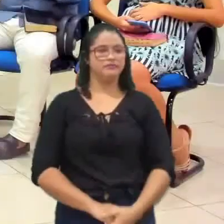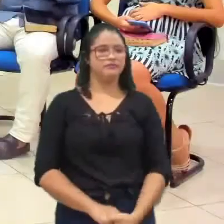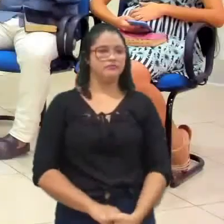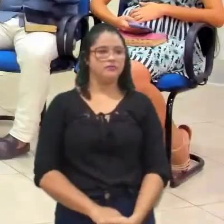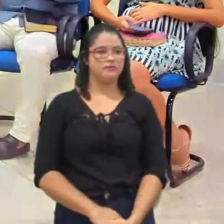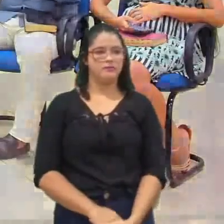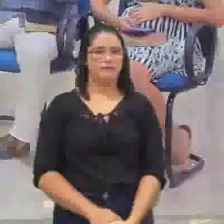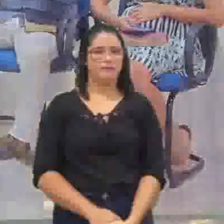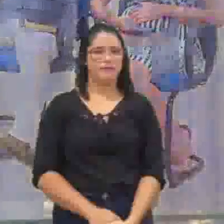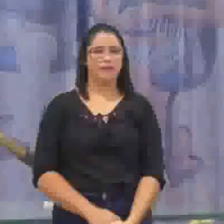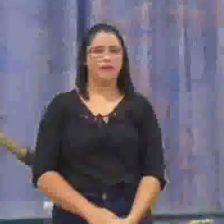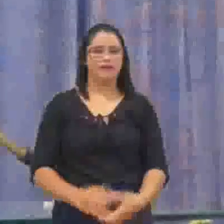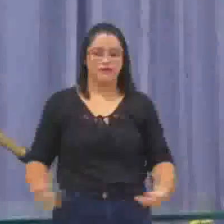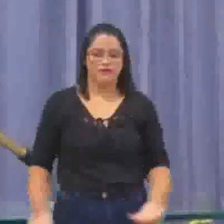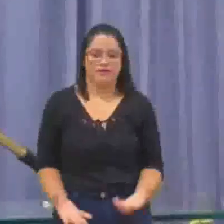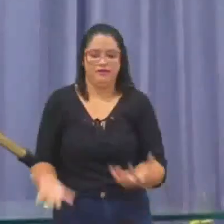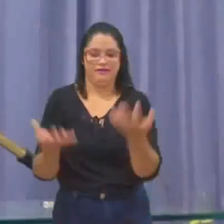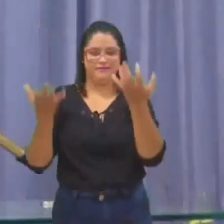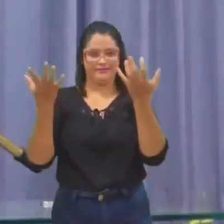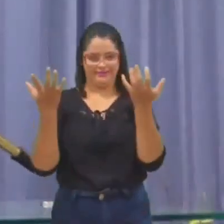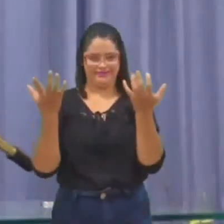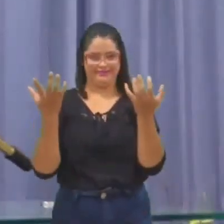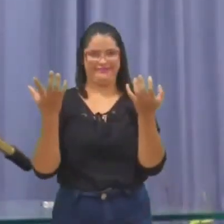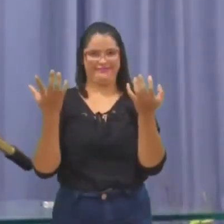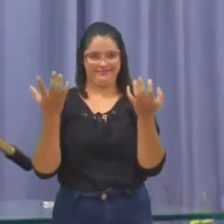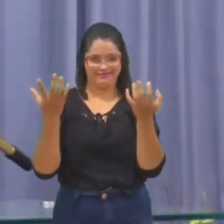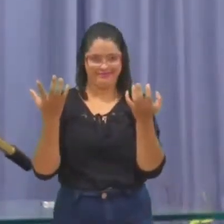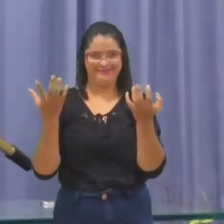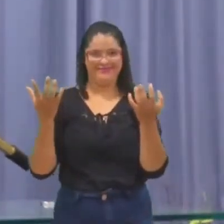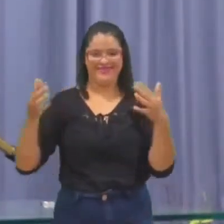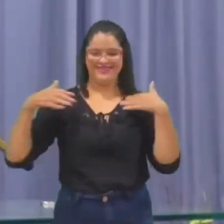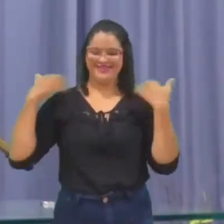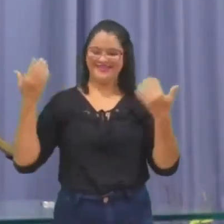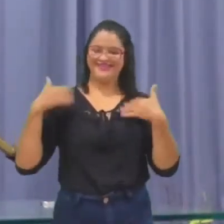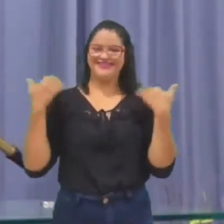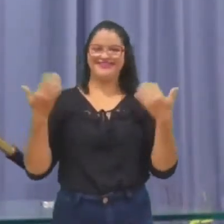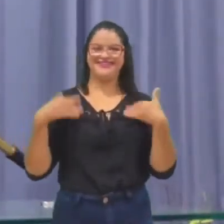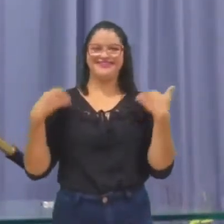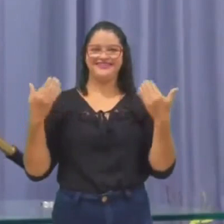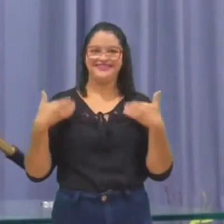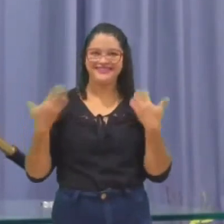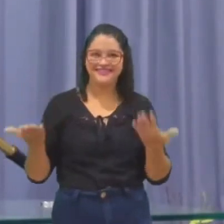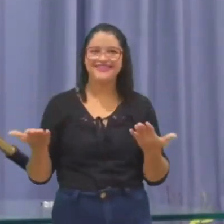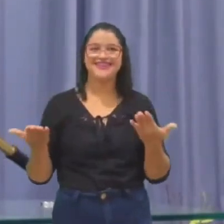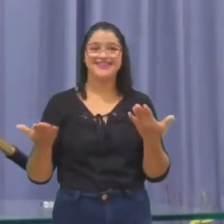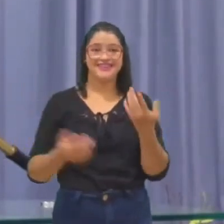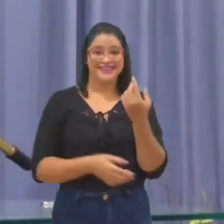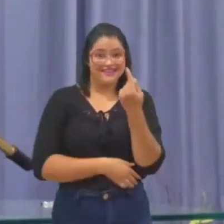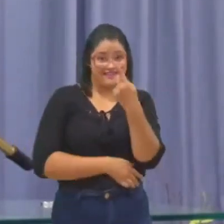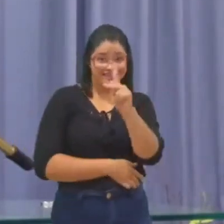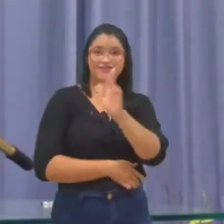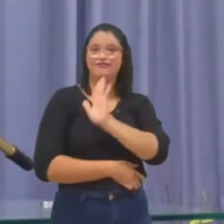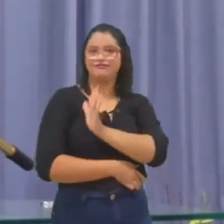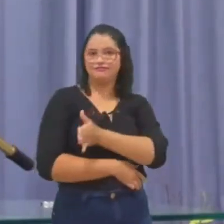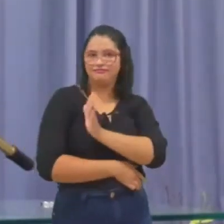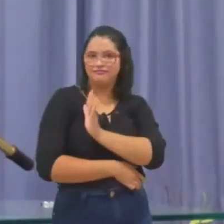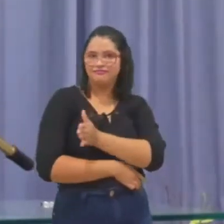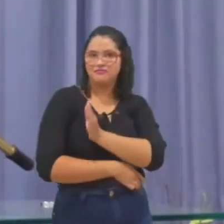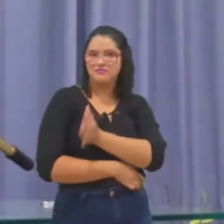uma palavra de ânimo, uma palavra de alegria para o seu coração.